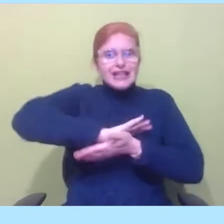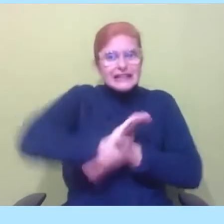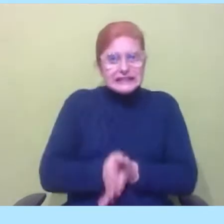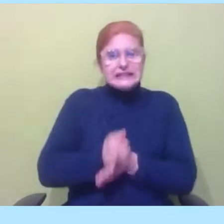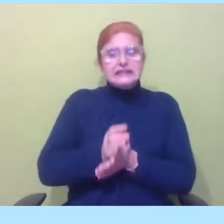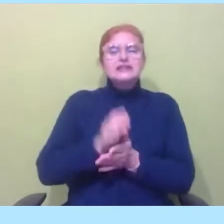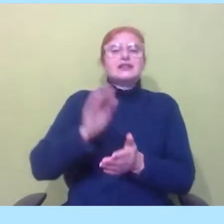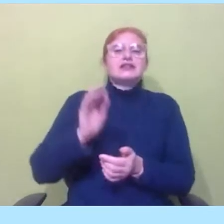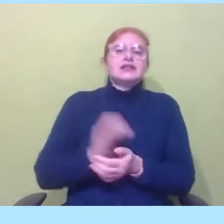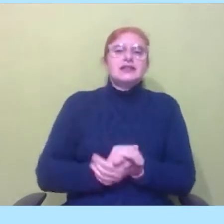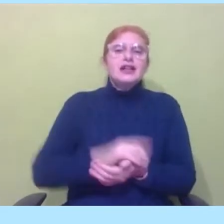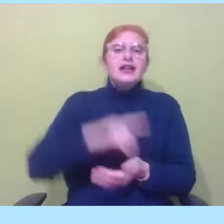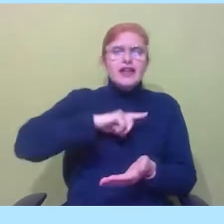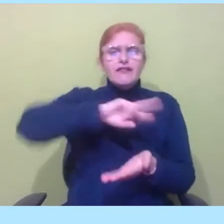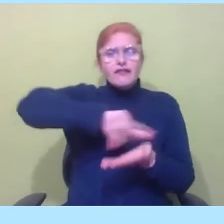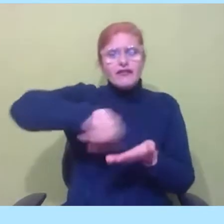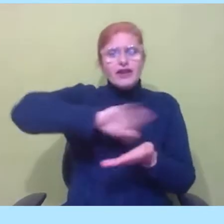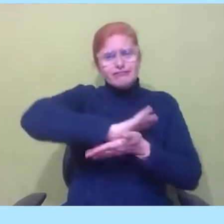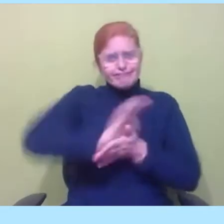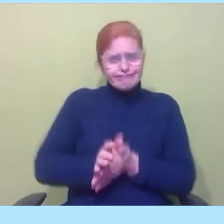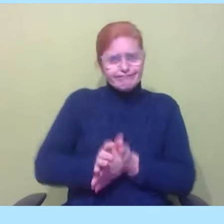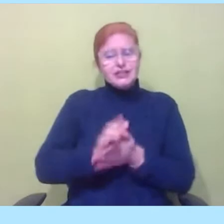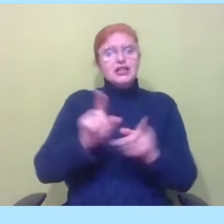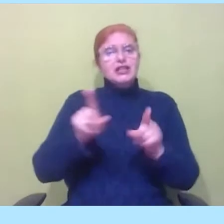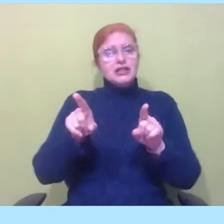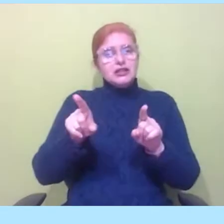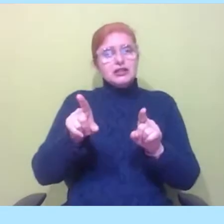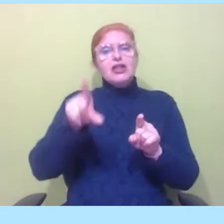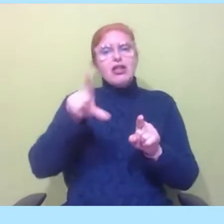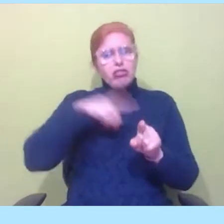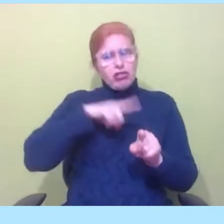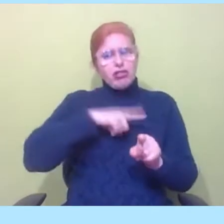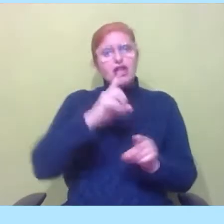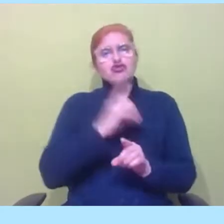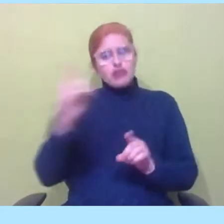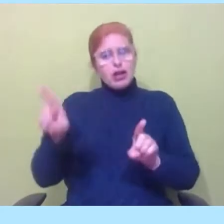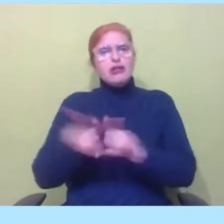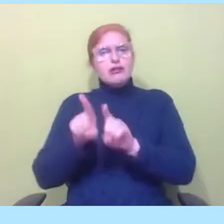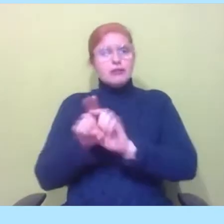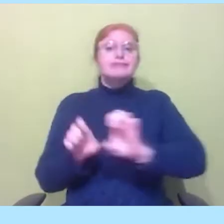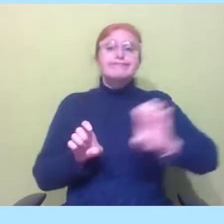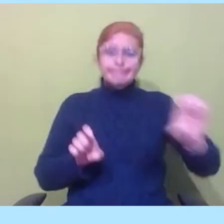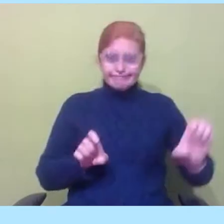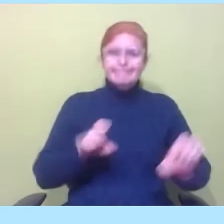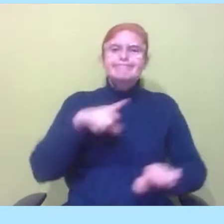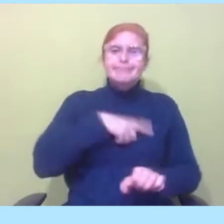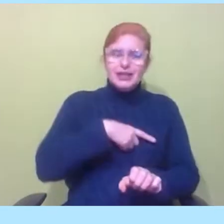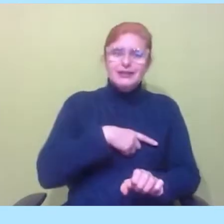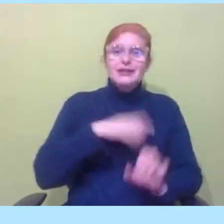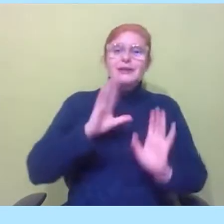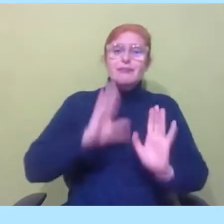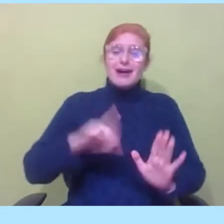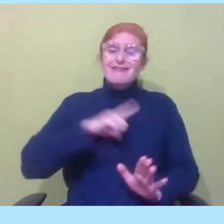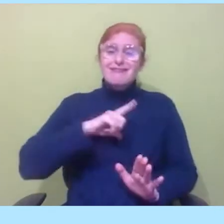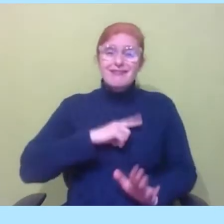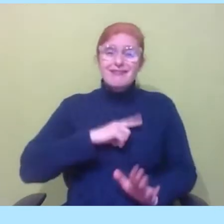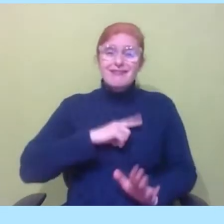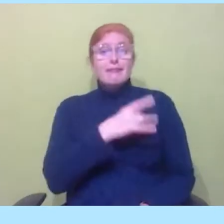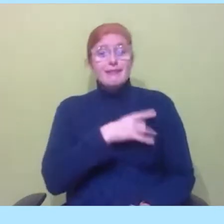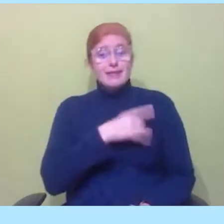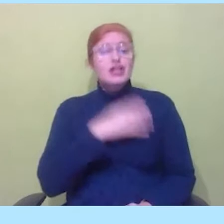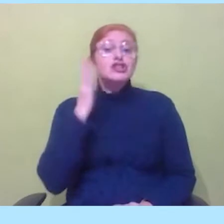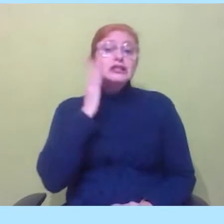independente à esquerda ou à direita, não é? Existe e existe um medo, a gente sabe disso